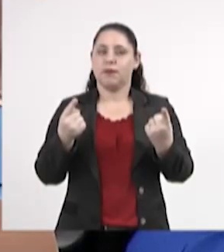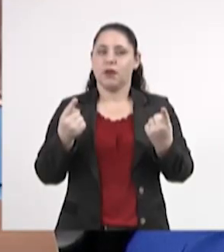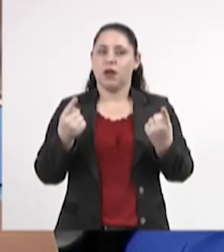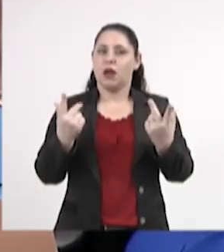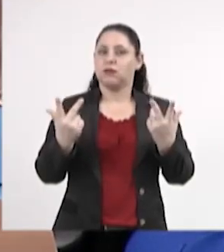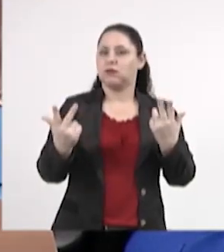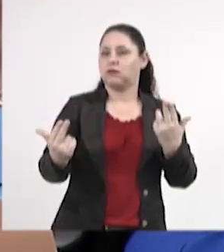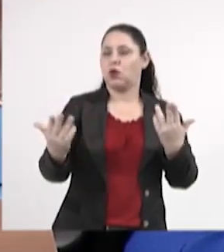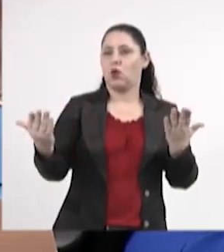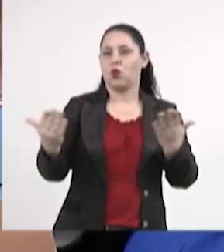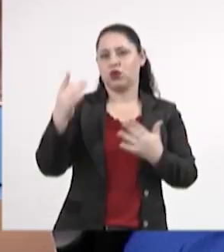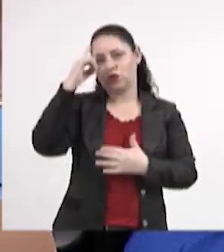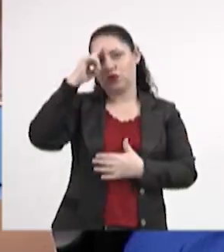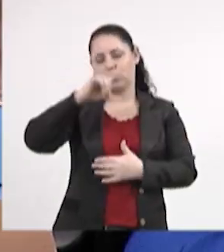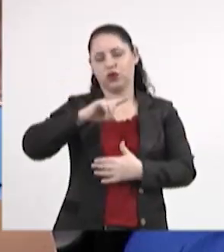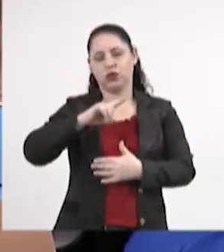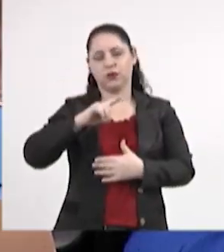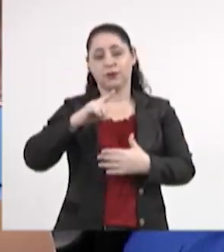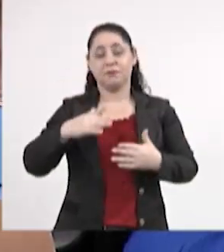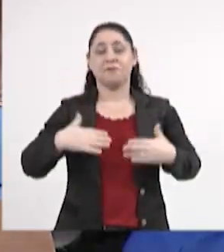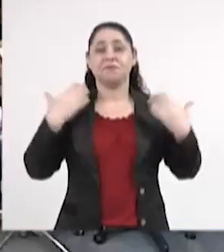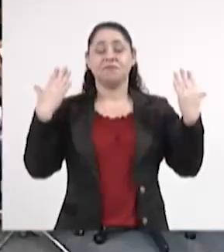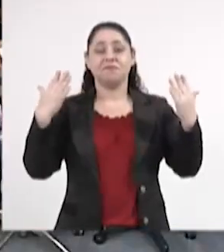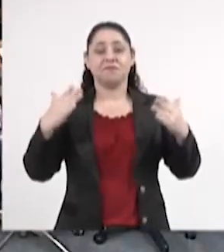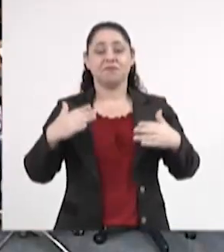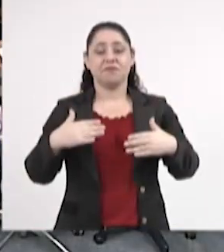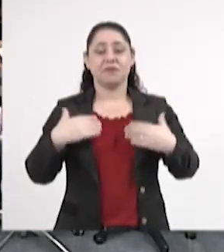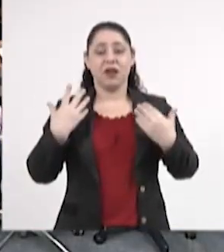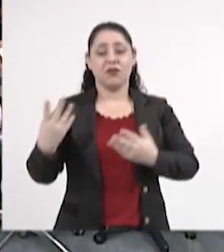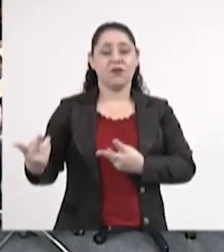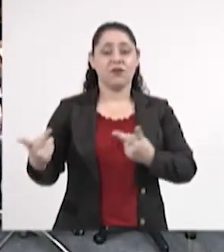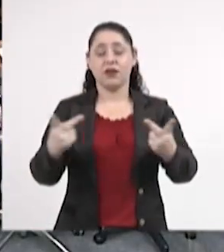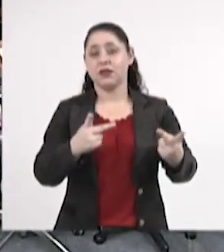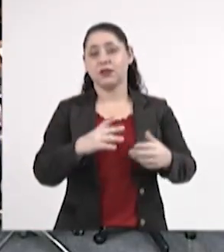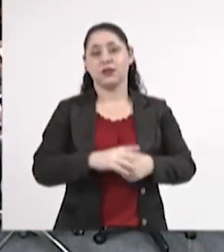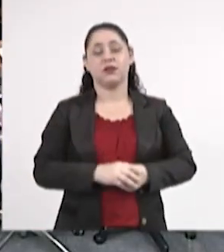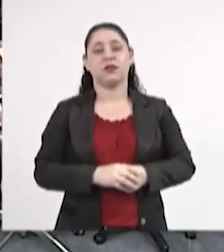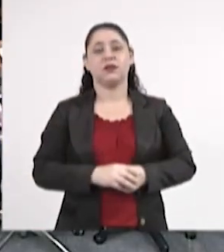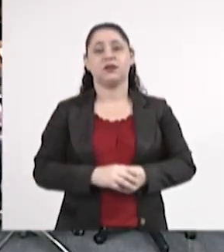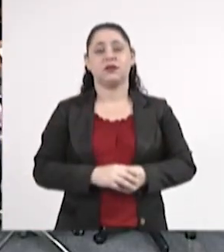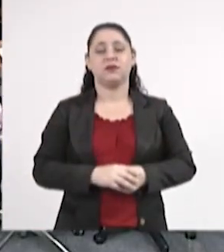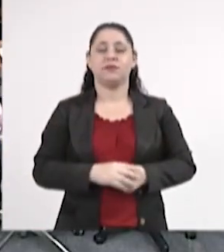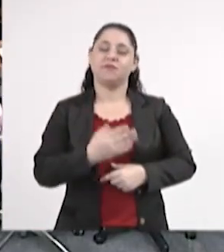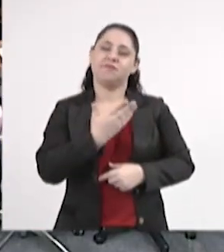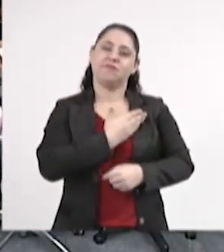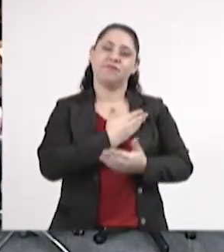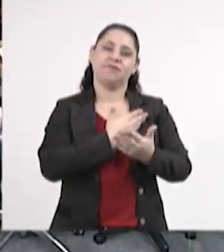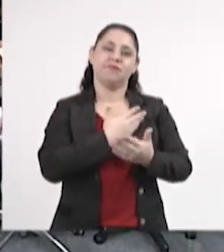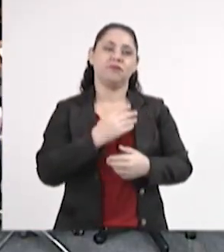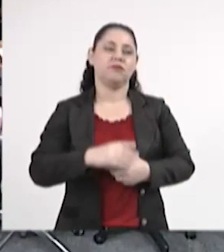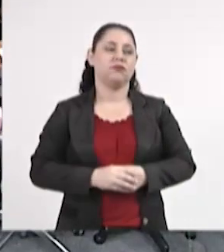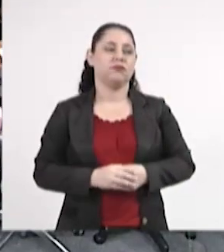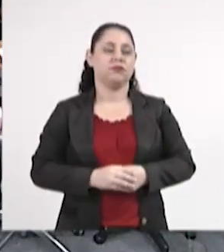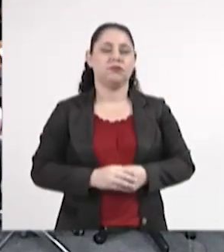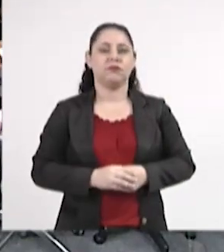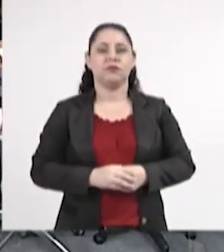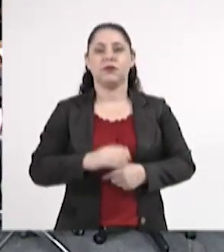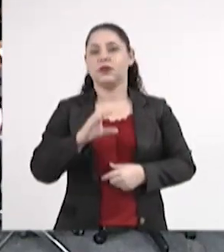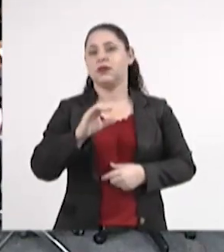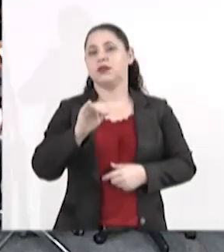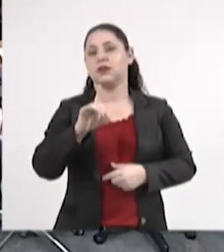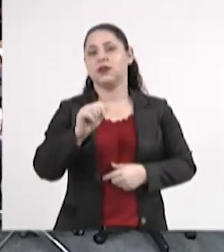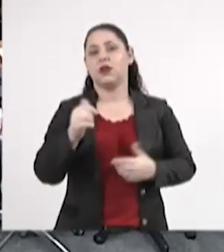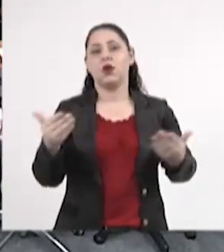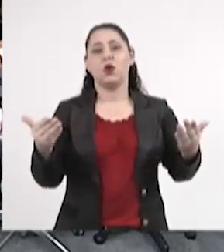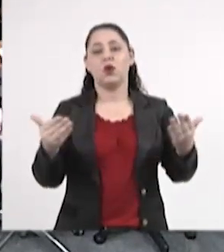ao mesmo tempo, sendo hoje um dia de muita alegria pela visita ilustre da nossa companheira, mas Cida,